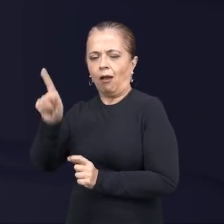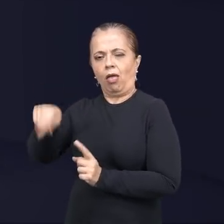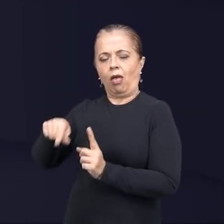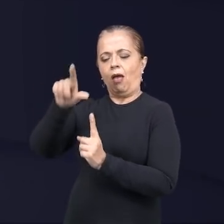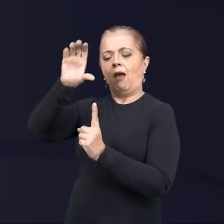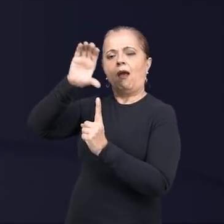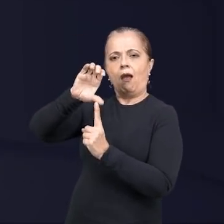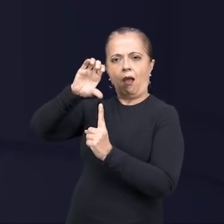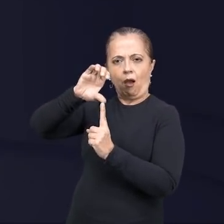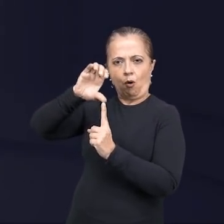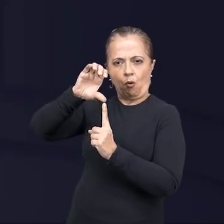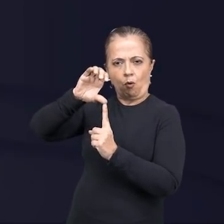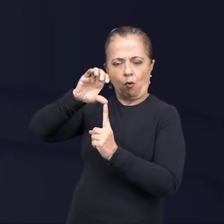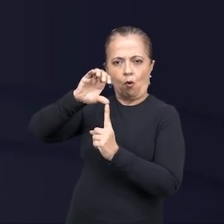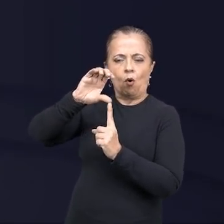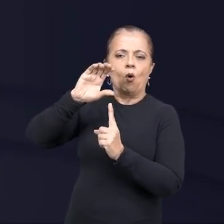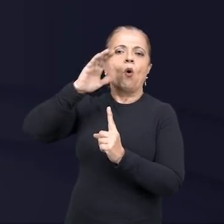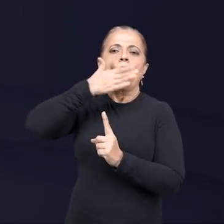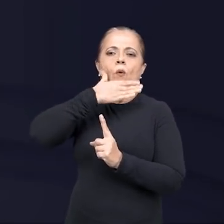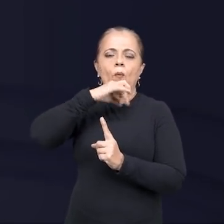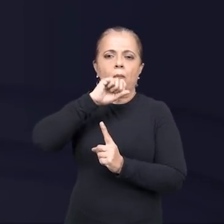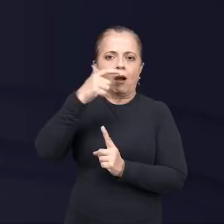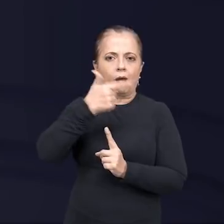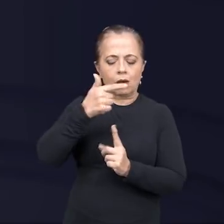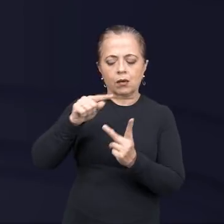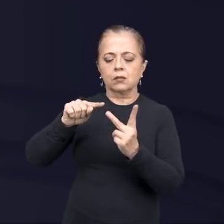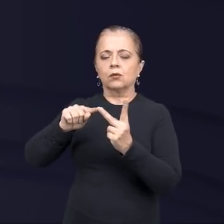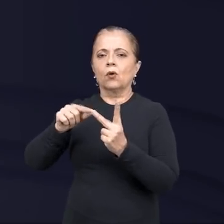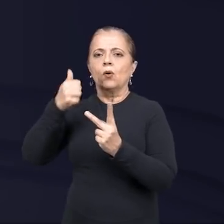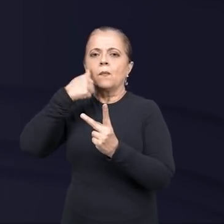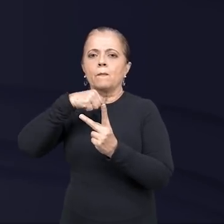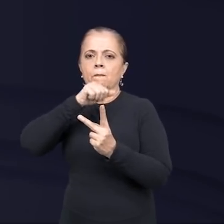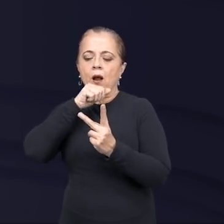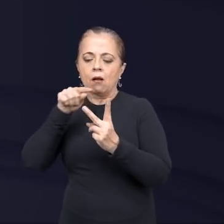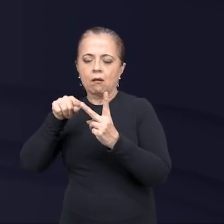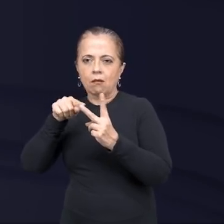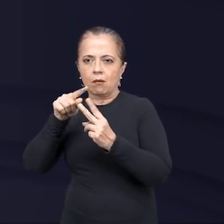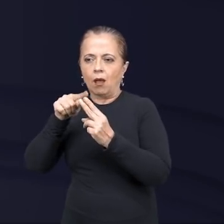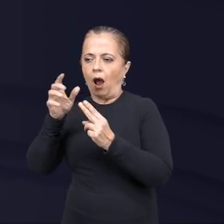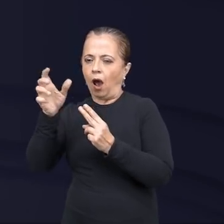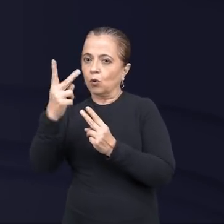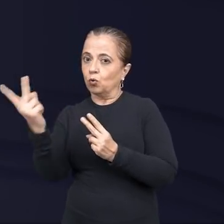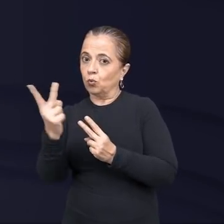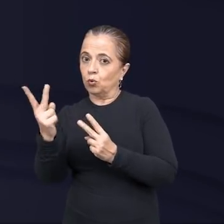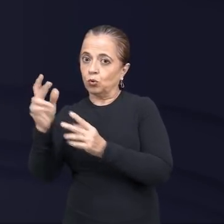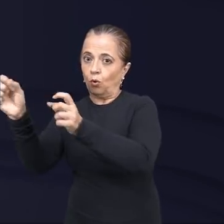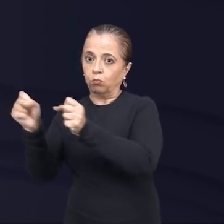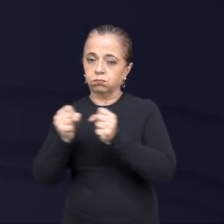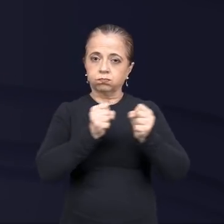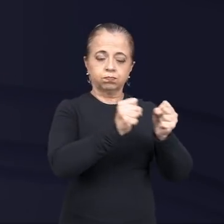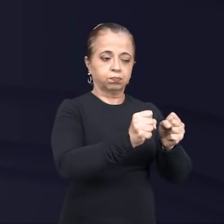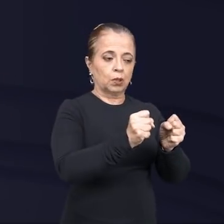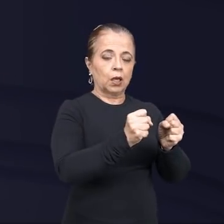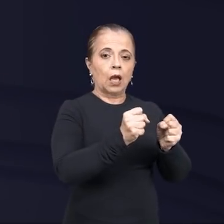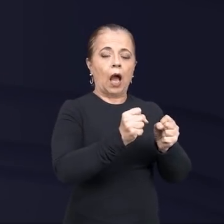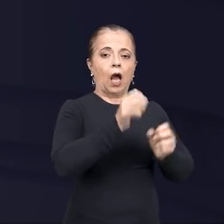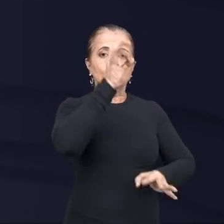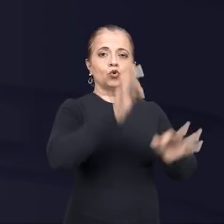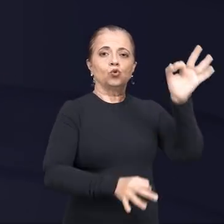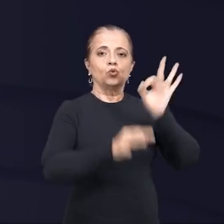denunciados, e eles passam a responder perante a justiça criminal quanto aos